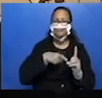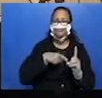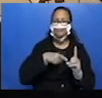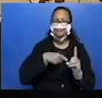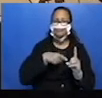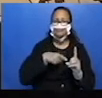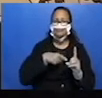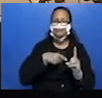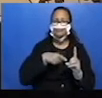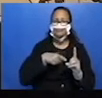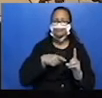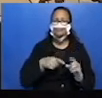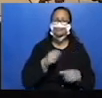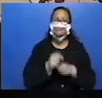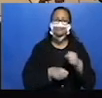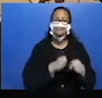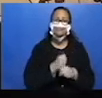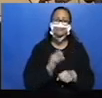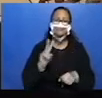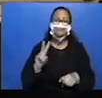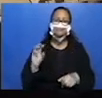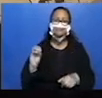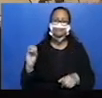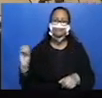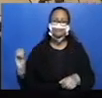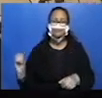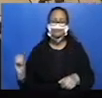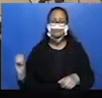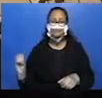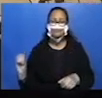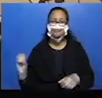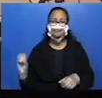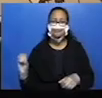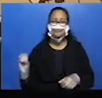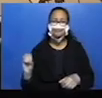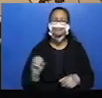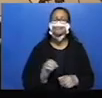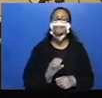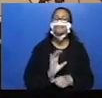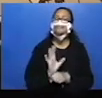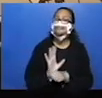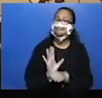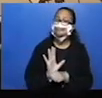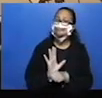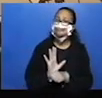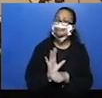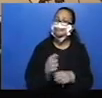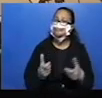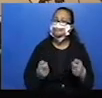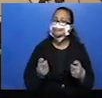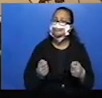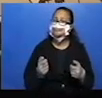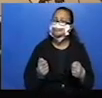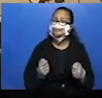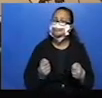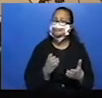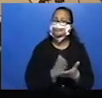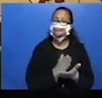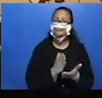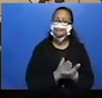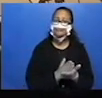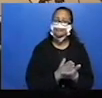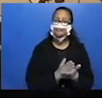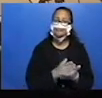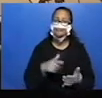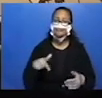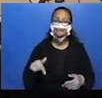E do videogame virou um filme inicial. Agora você vai abrir o seu caderno 2 na página 7.